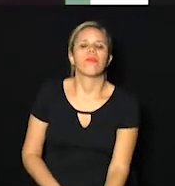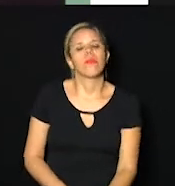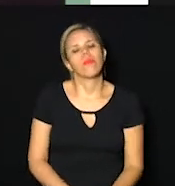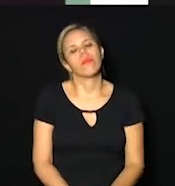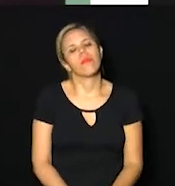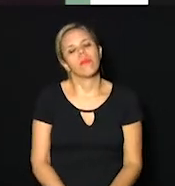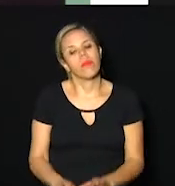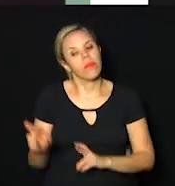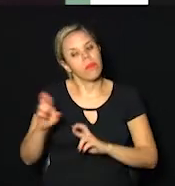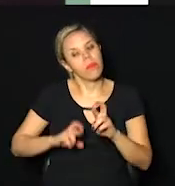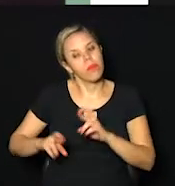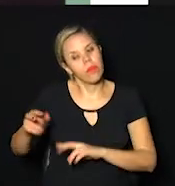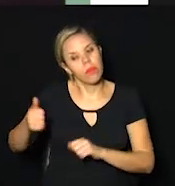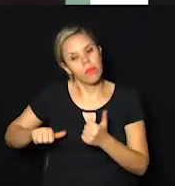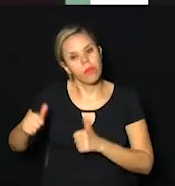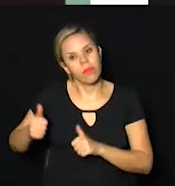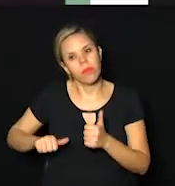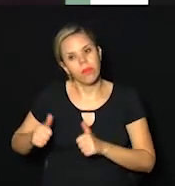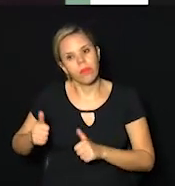Fiscalizar